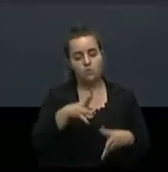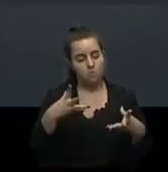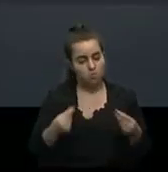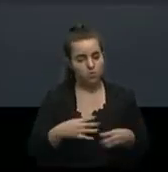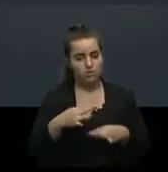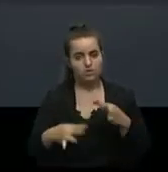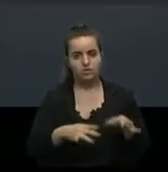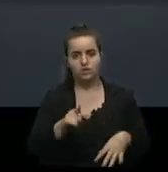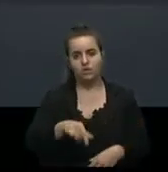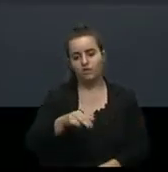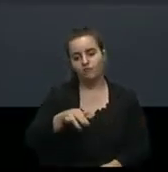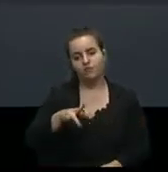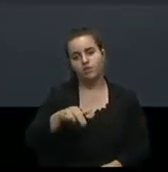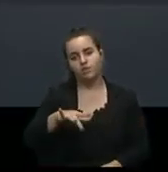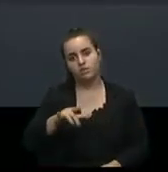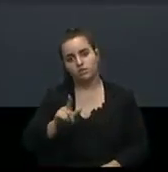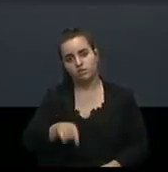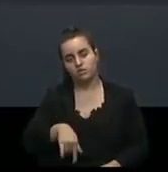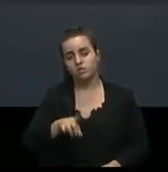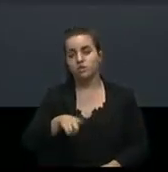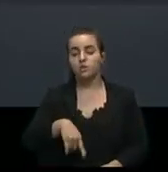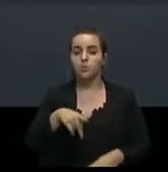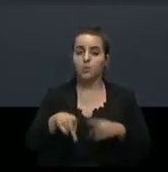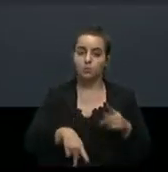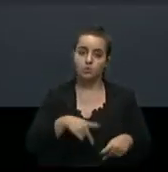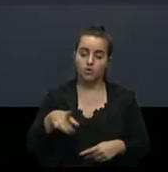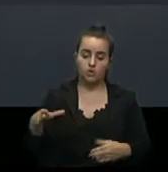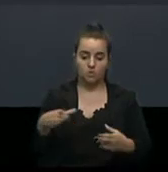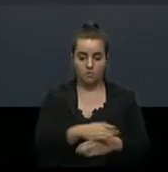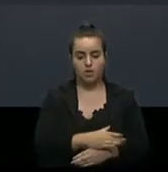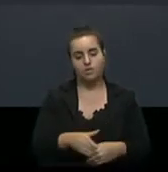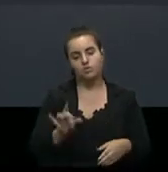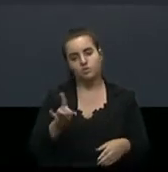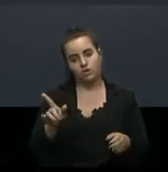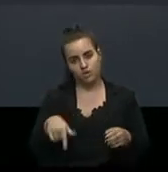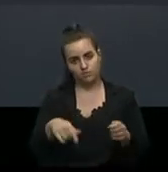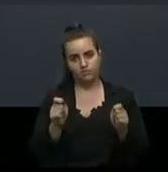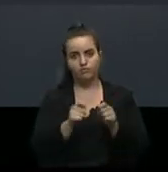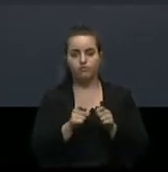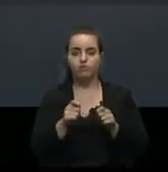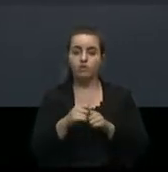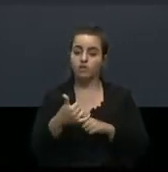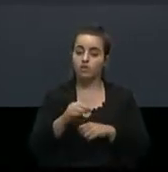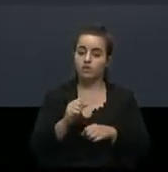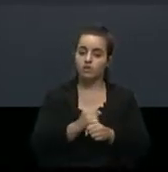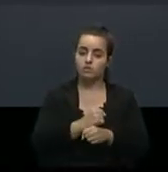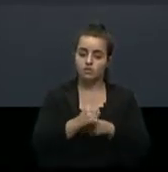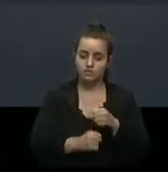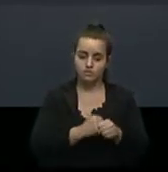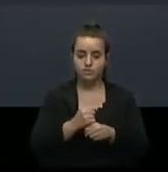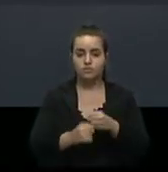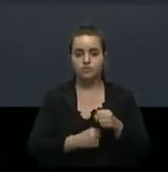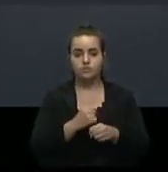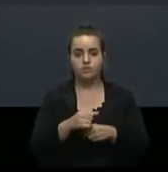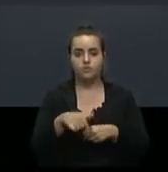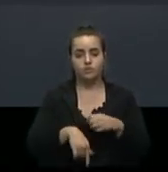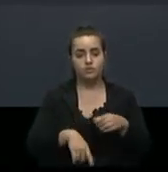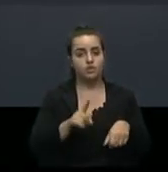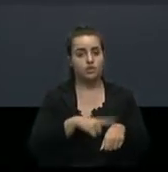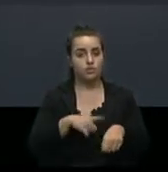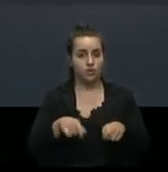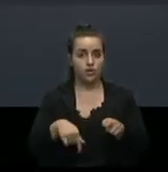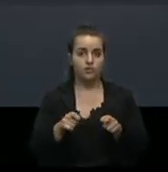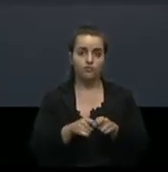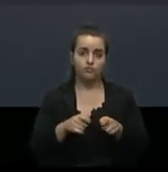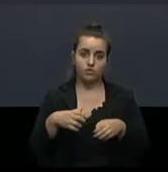as técnicas de inferência. Um censo populacional completo só é realizado a cada 10 anos. Nesse meio tempo, são